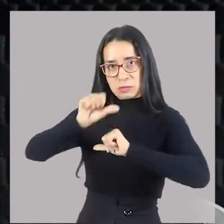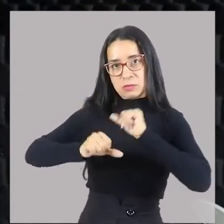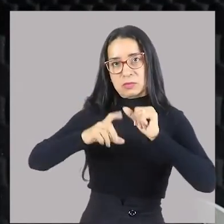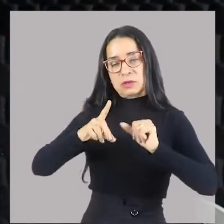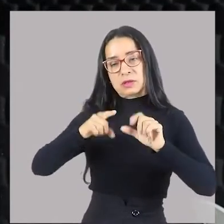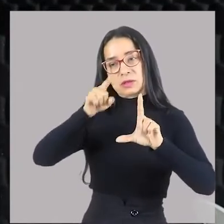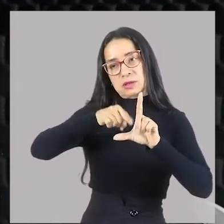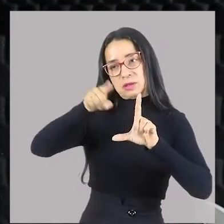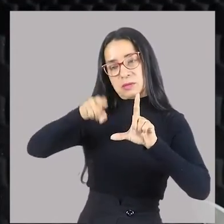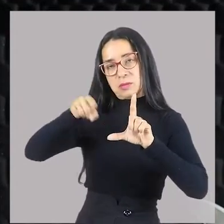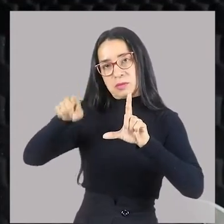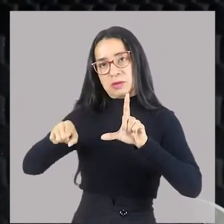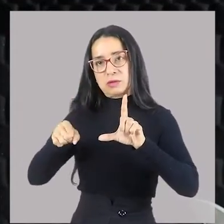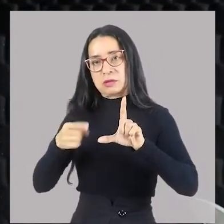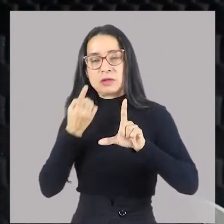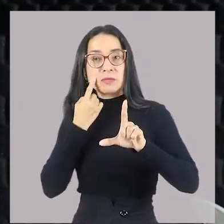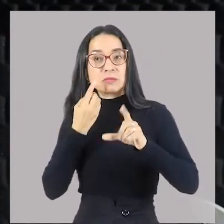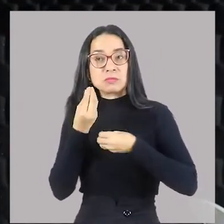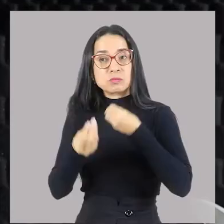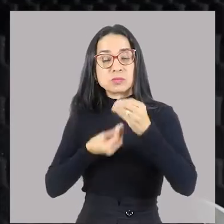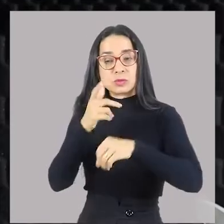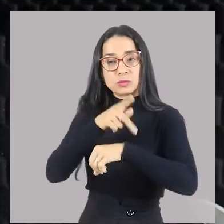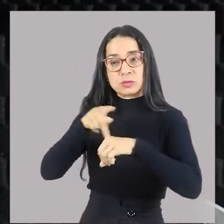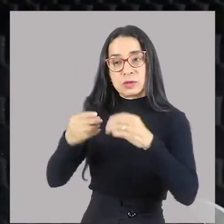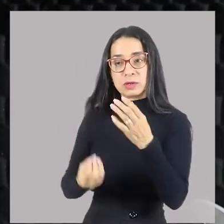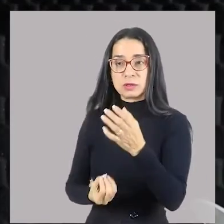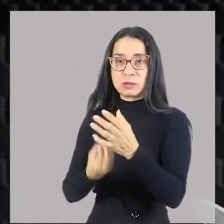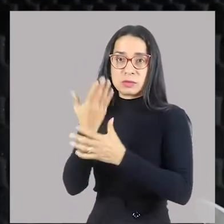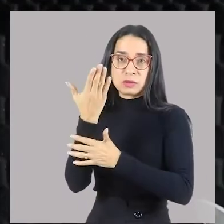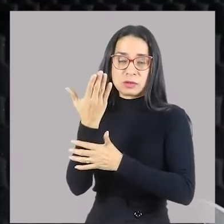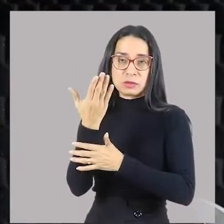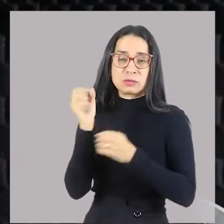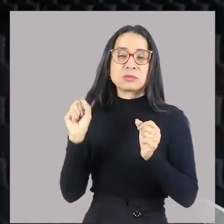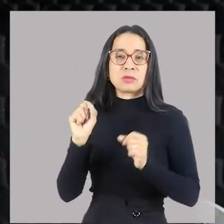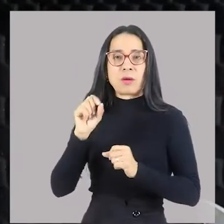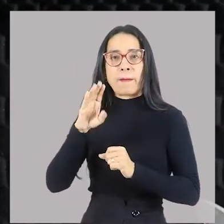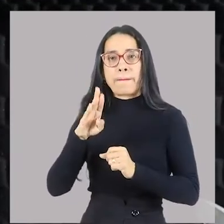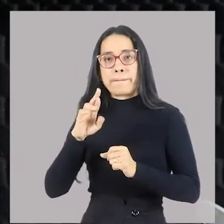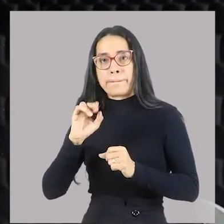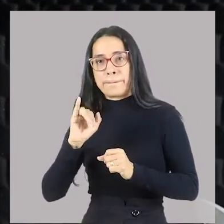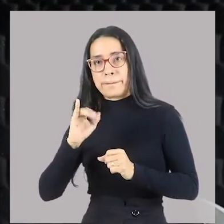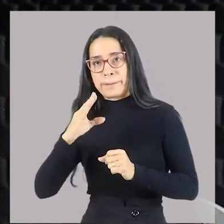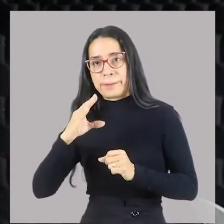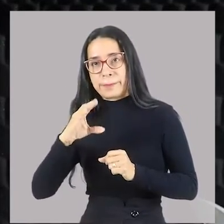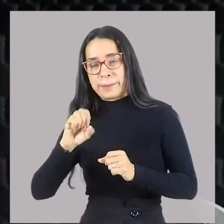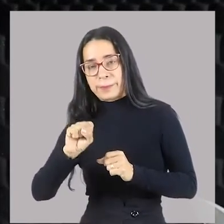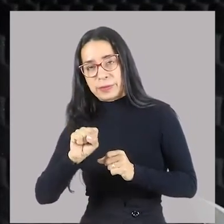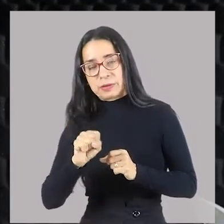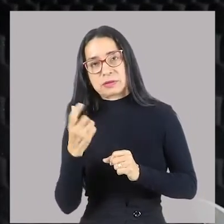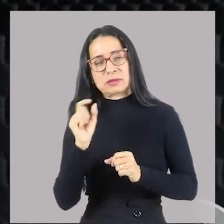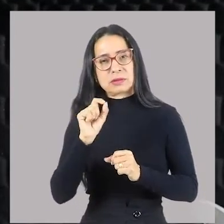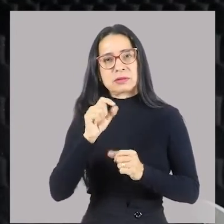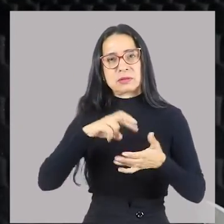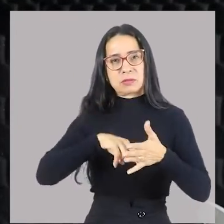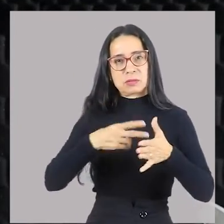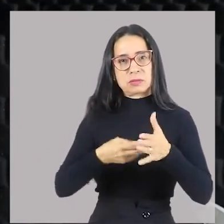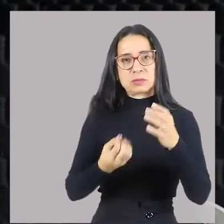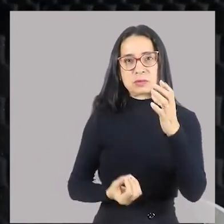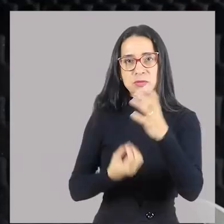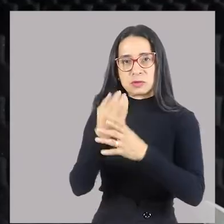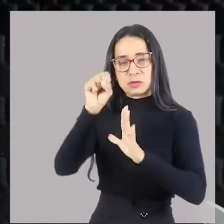país emergente. Não é à toa que ele se encontra no BRICS. Quem são os BRICS que surgiram no início do século